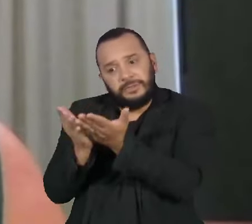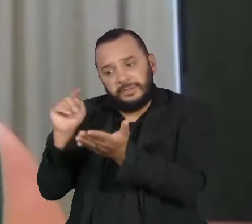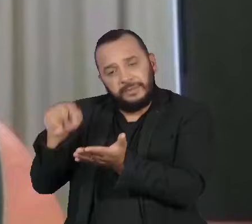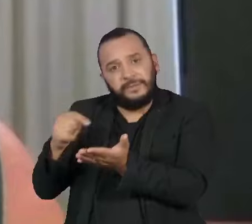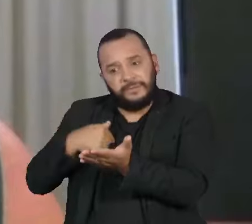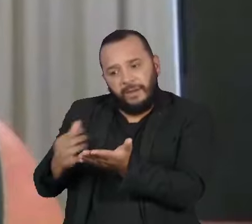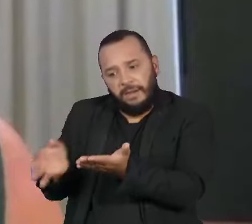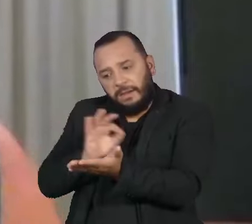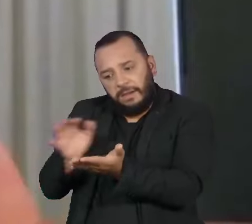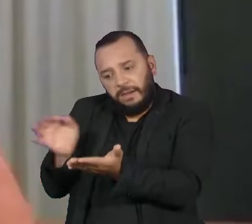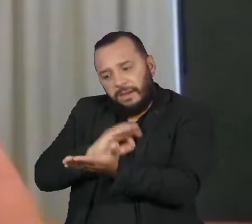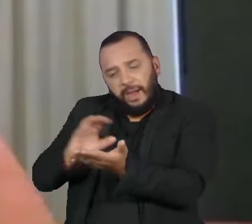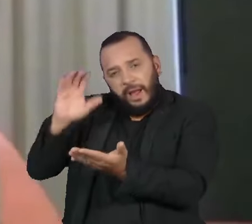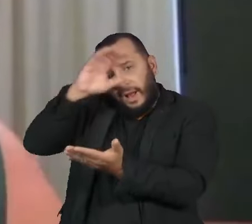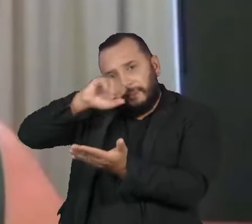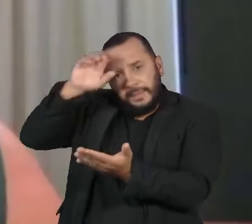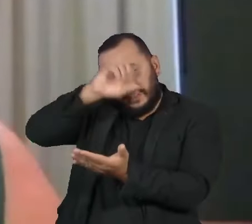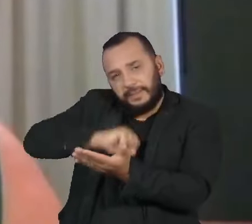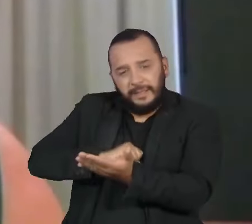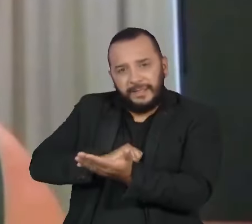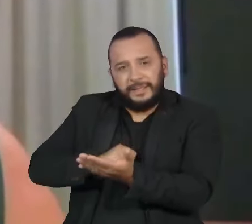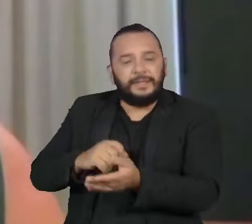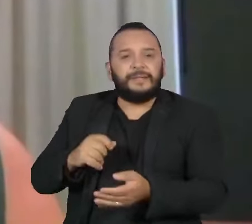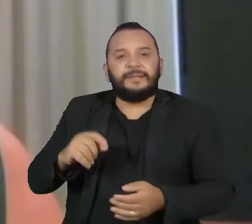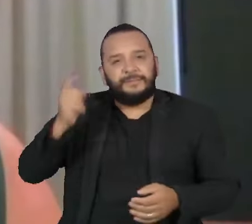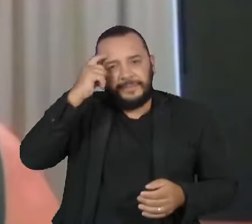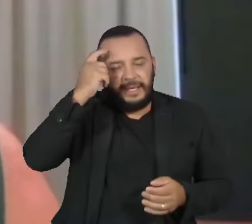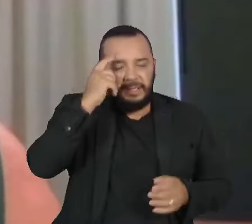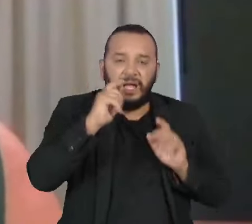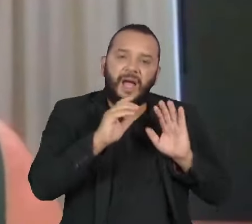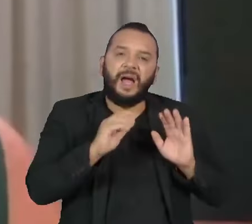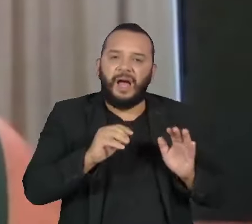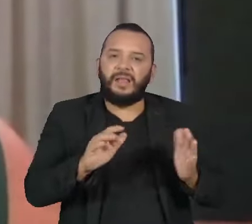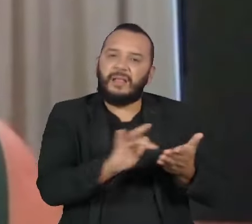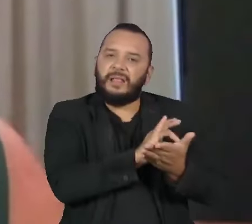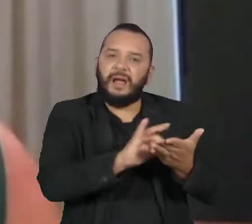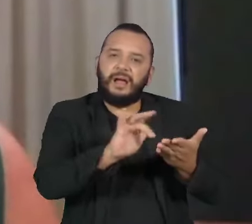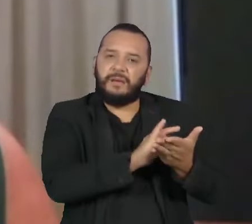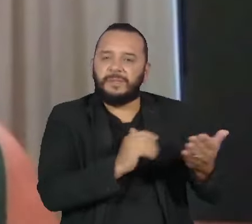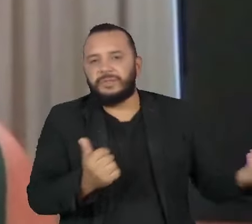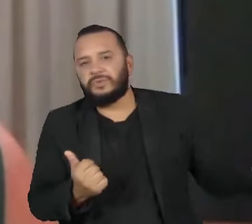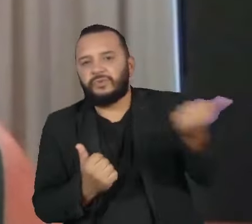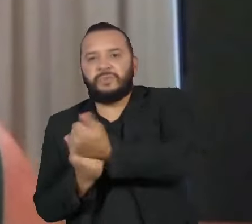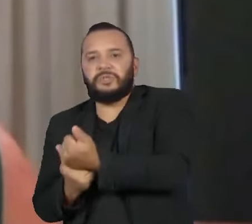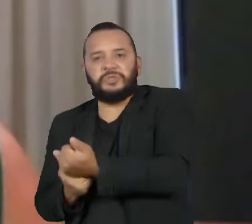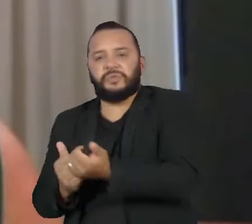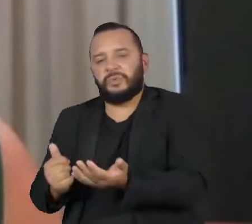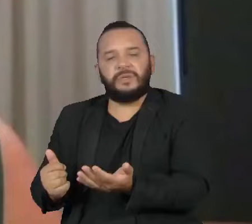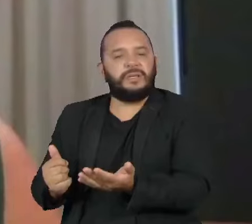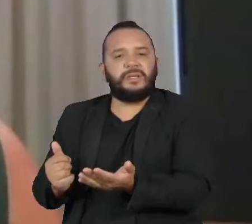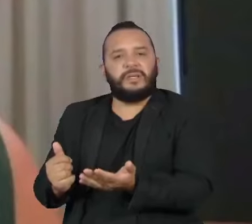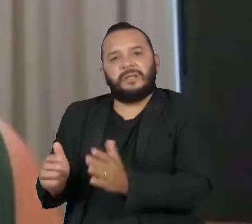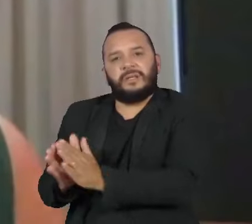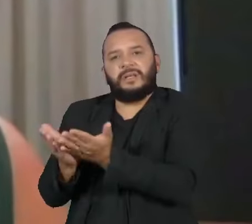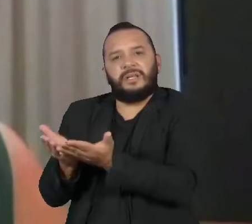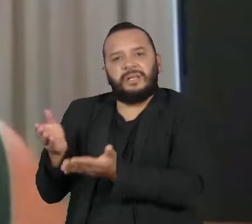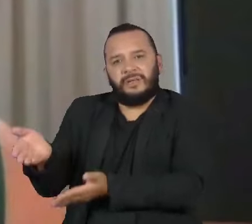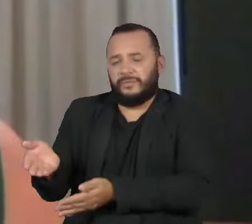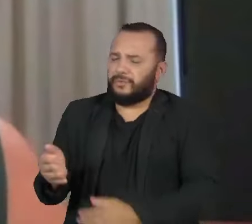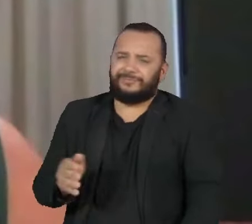a aprendizagem. Então, não adianta substituir uma tecnologia por outra. O importante é você conseguir